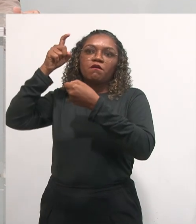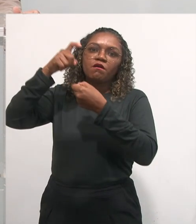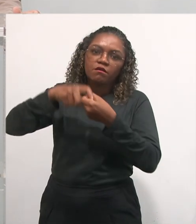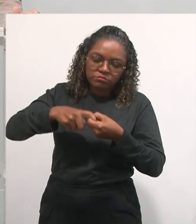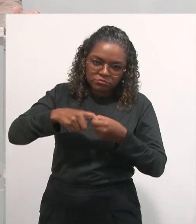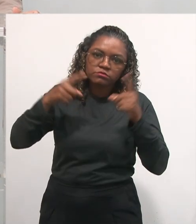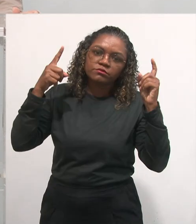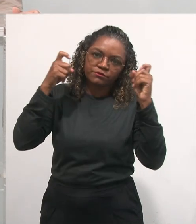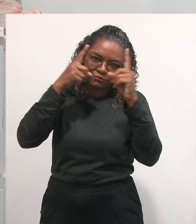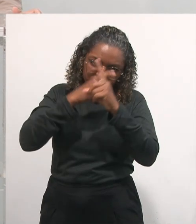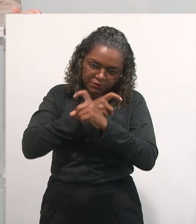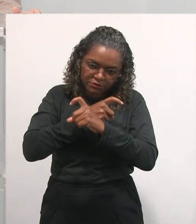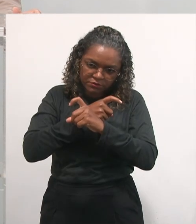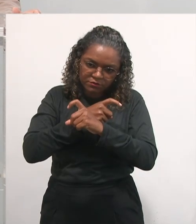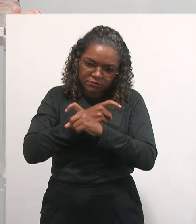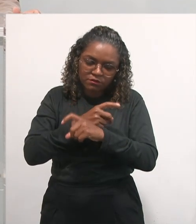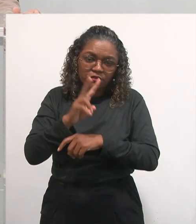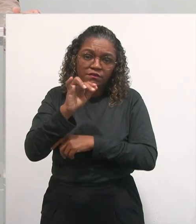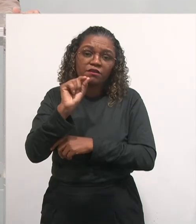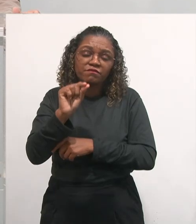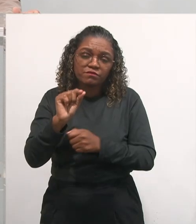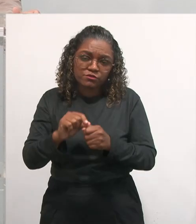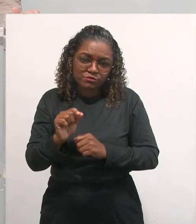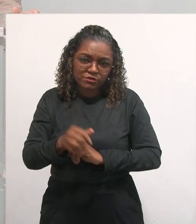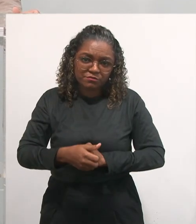delicado da vida dela, vai fazer com que